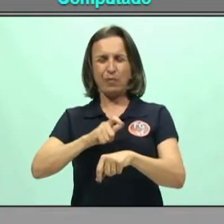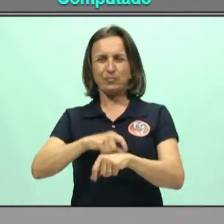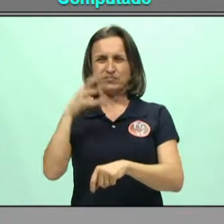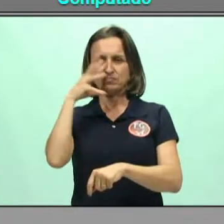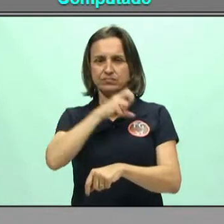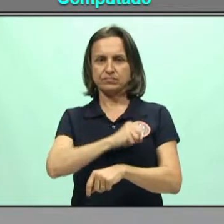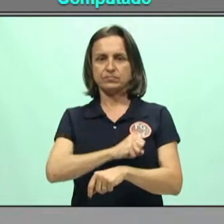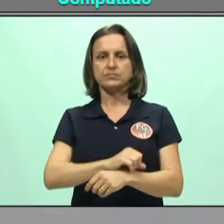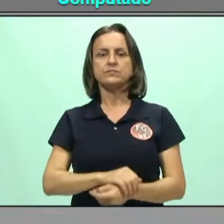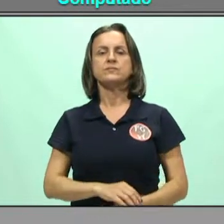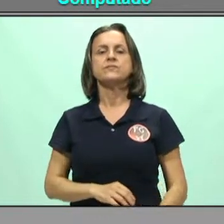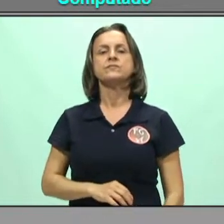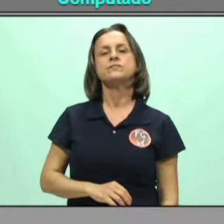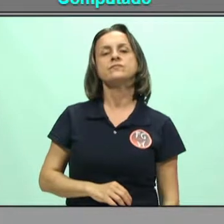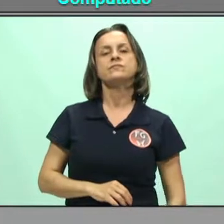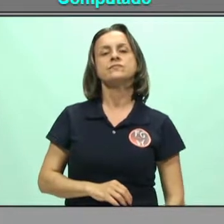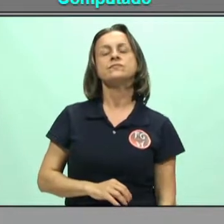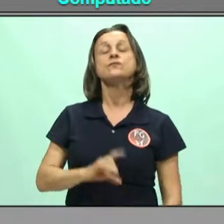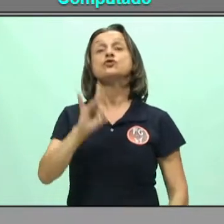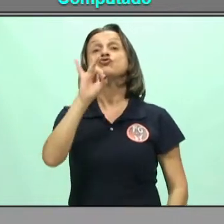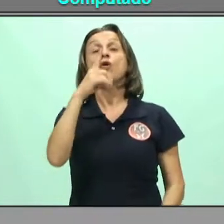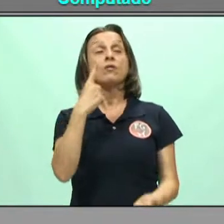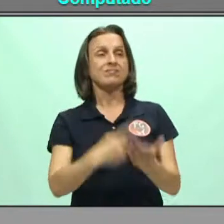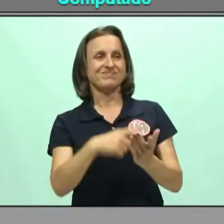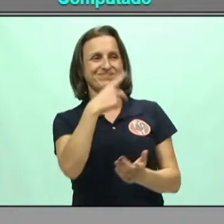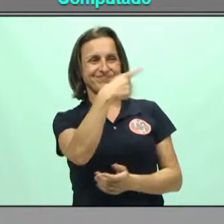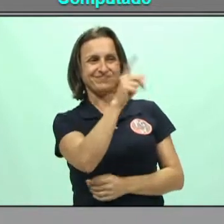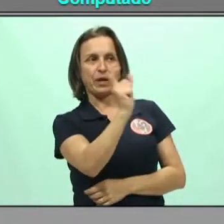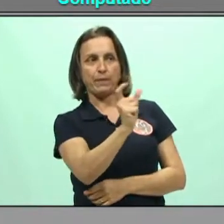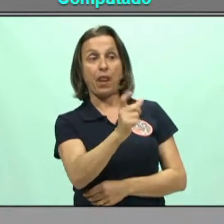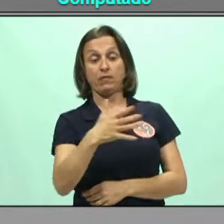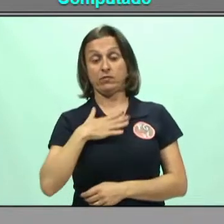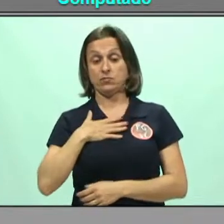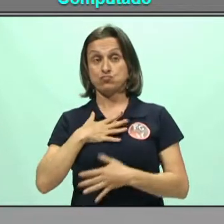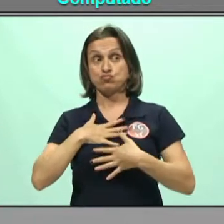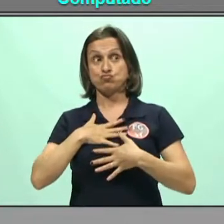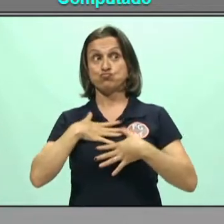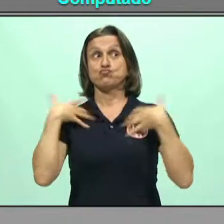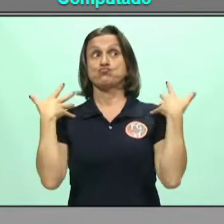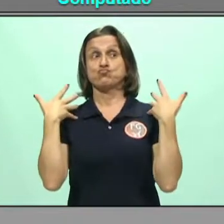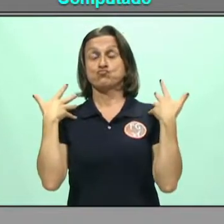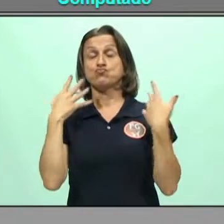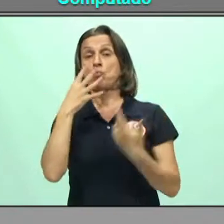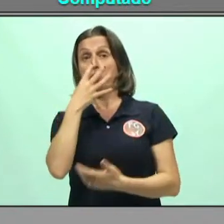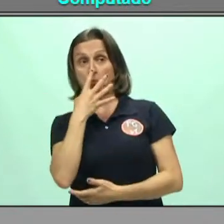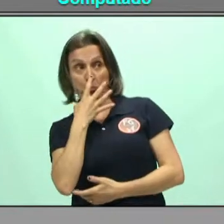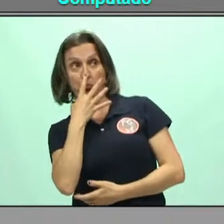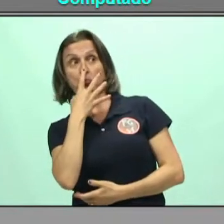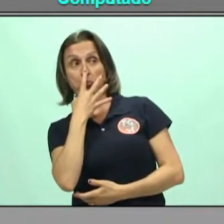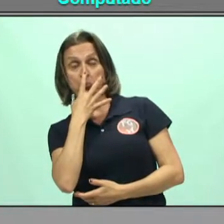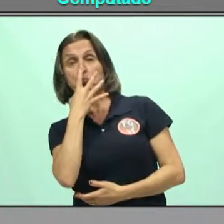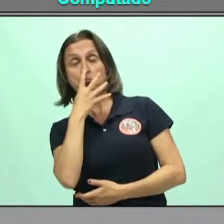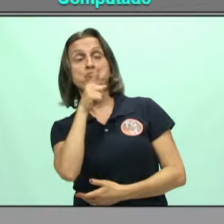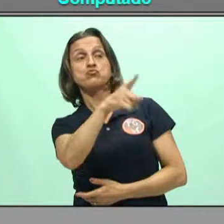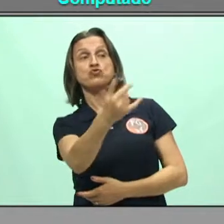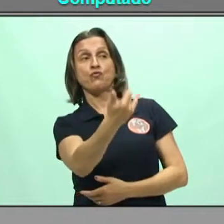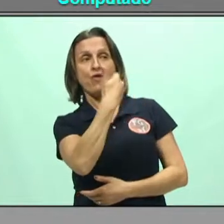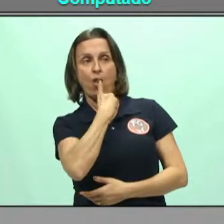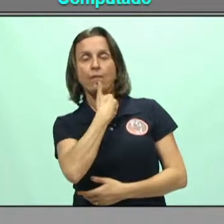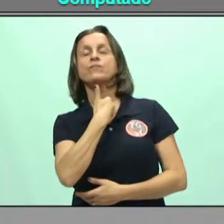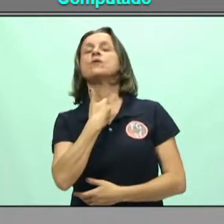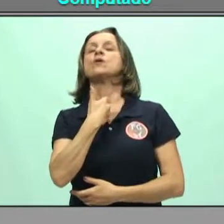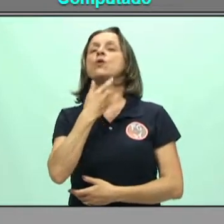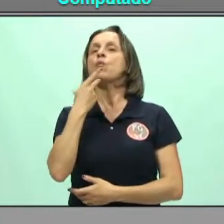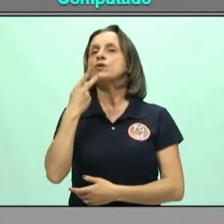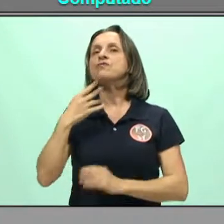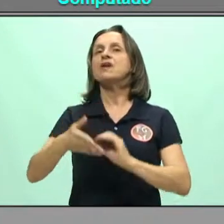corrigir viu o presente só para confirmar sua palavra que fiquei surpreso com que o senhor disse também quando eu falei aqui que dei